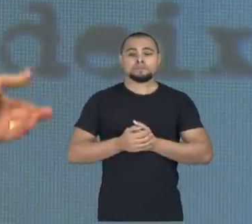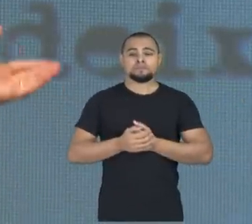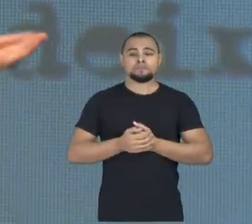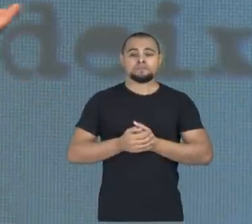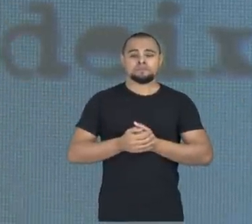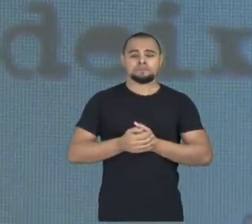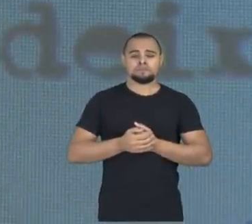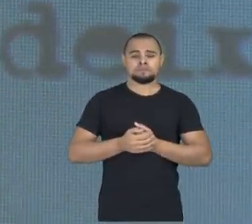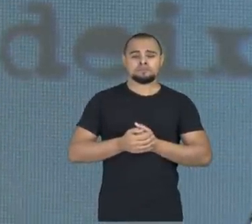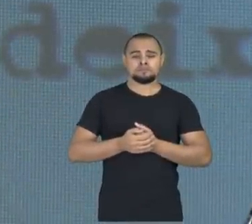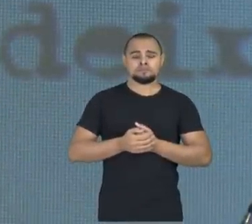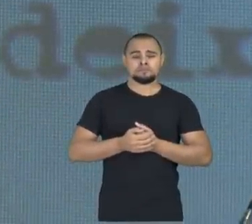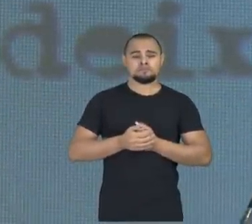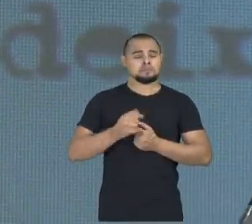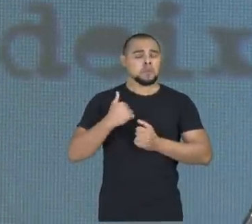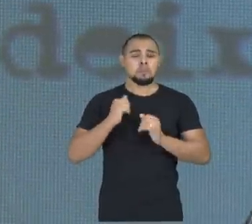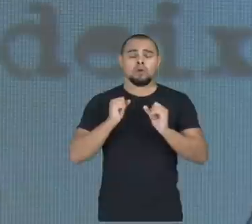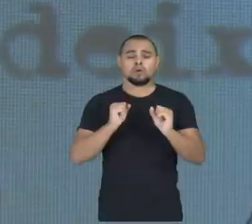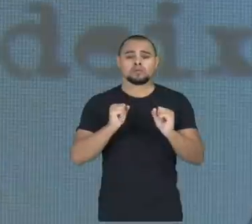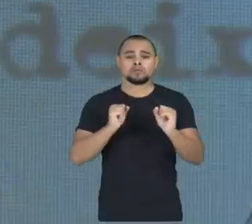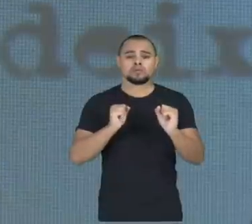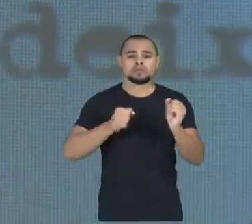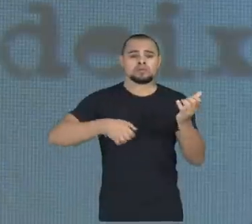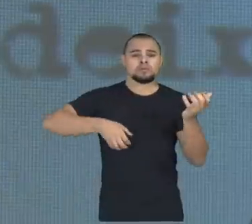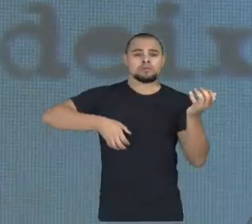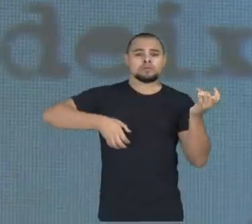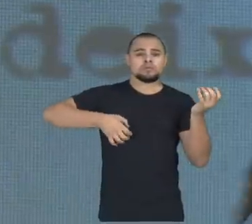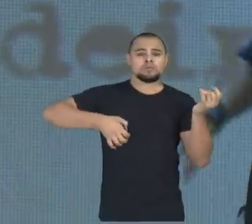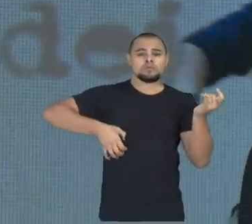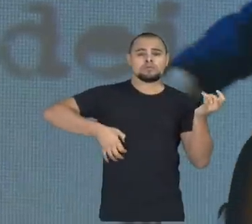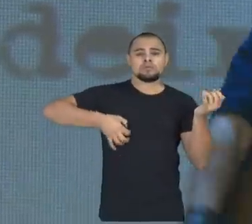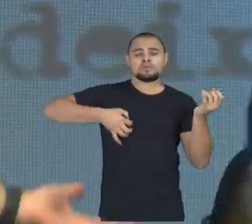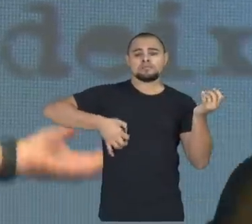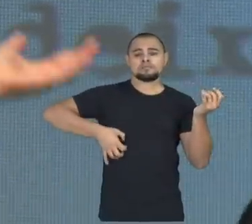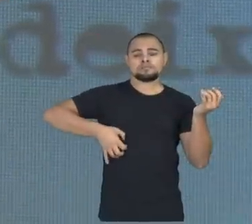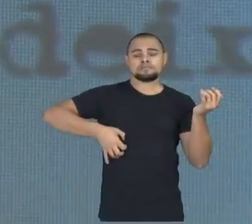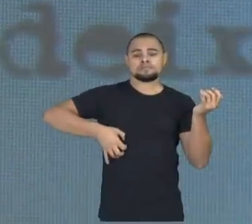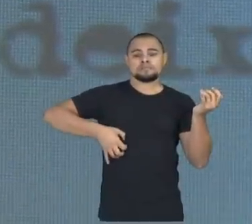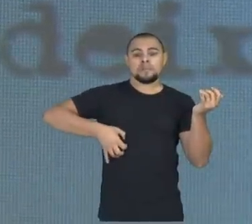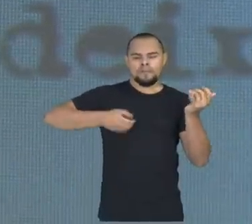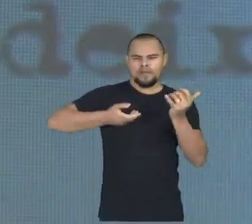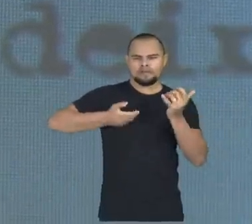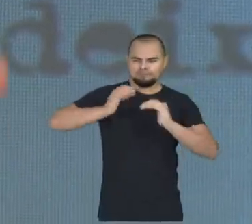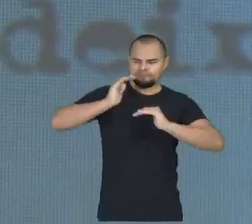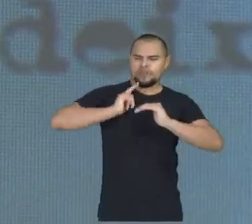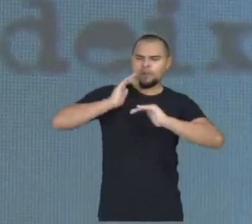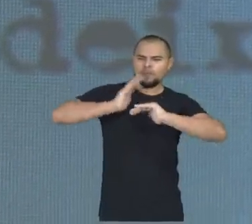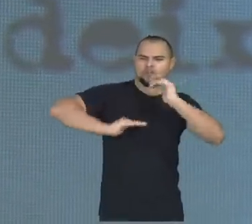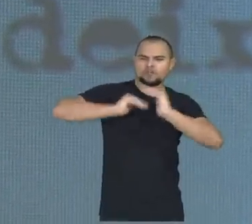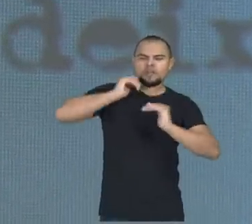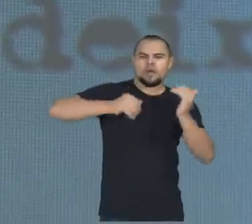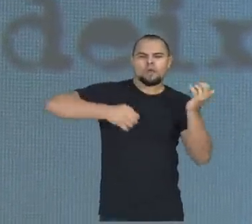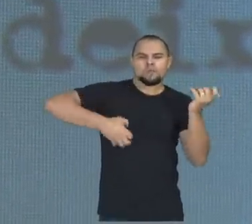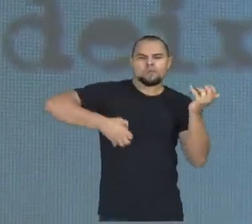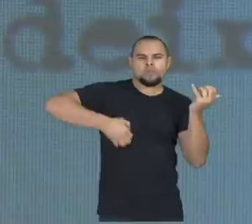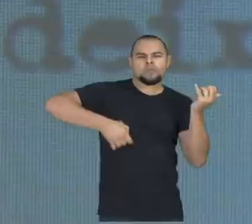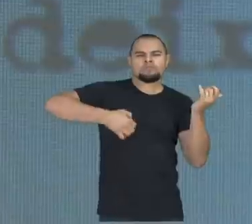Eu posso ser um violonista, um violão, mas por trás tem um violonista.